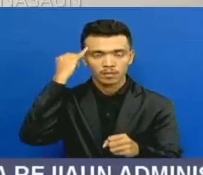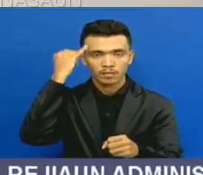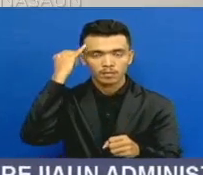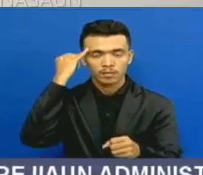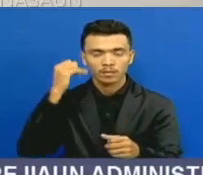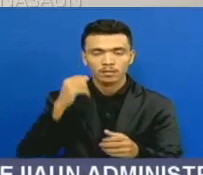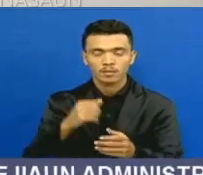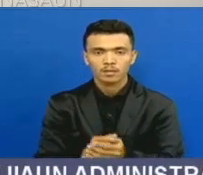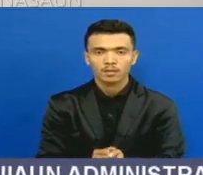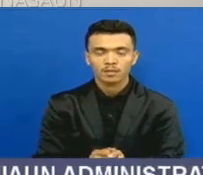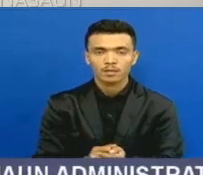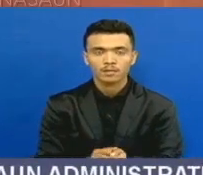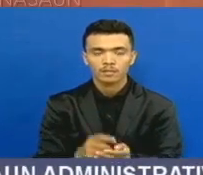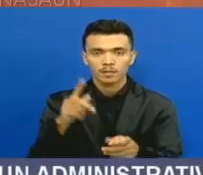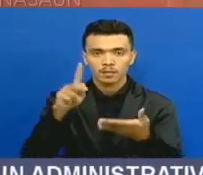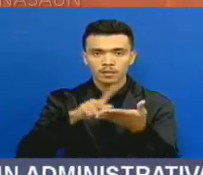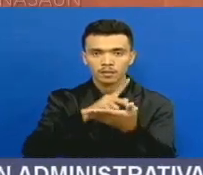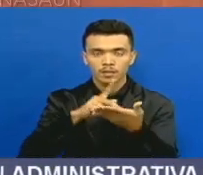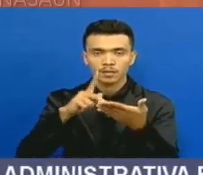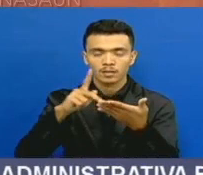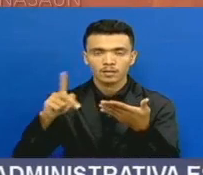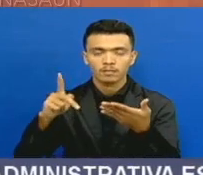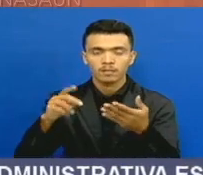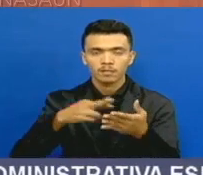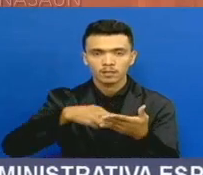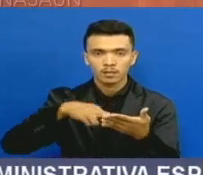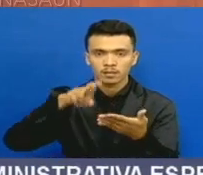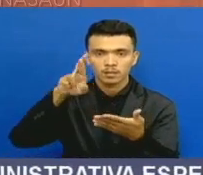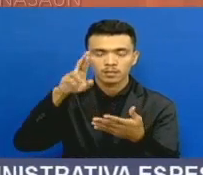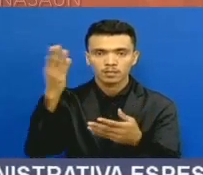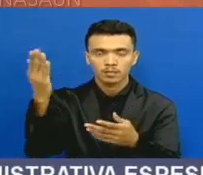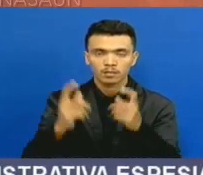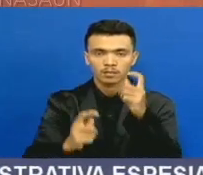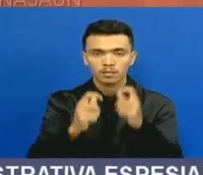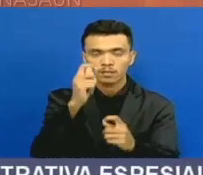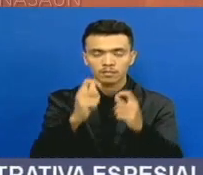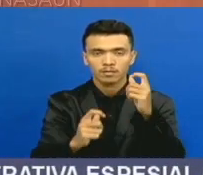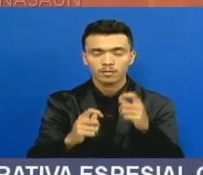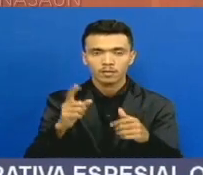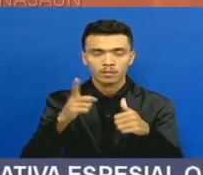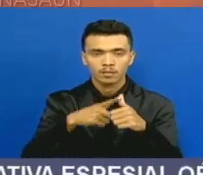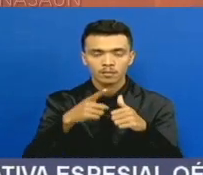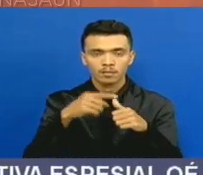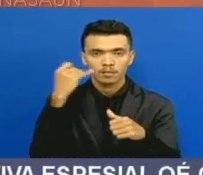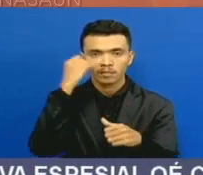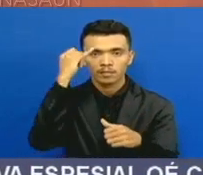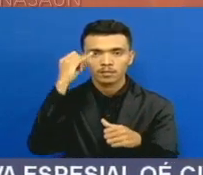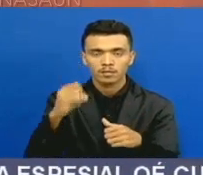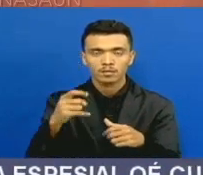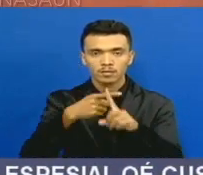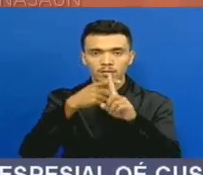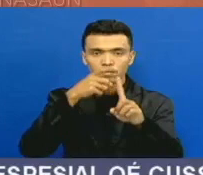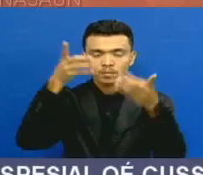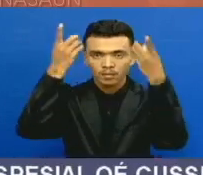foti decisão. Ba caso crime no civil nebe registado ia Tribunal Primeira Instância. Husi decisão Sira